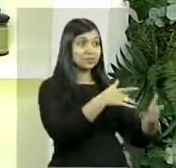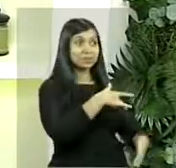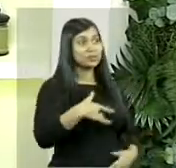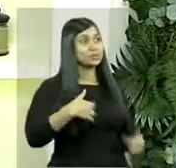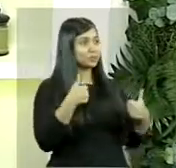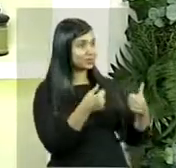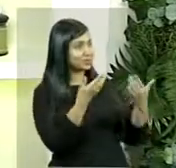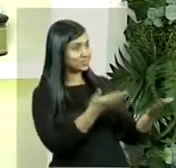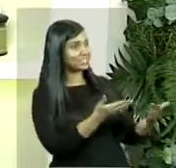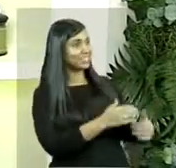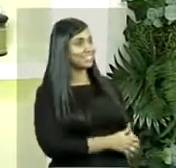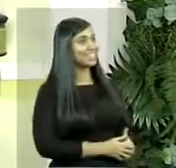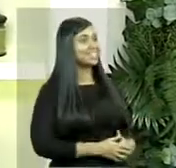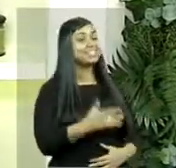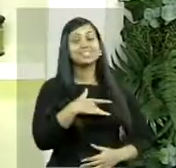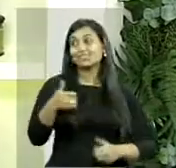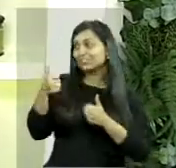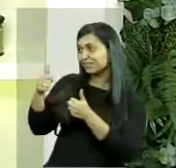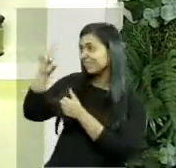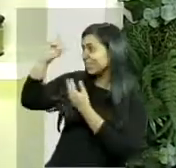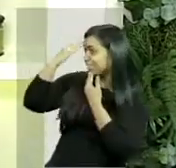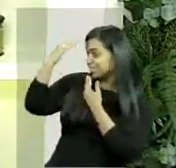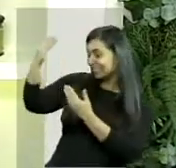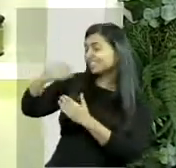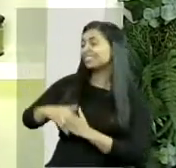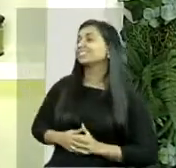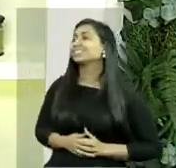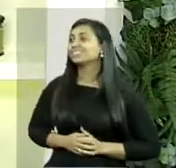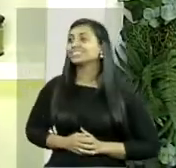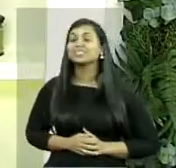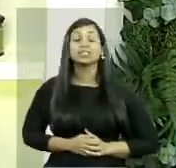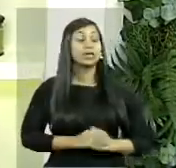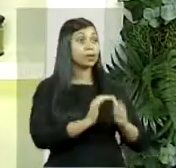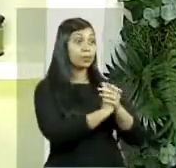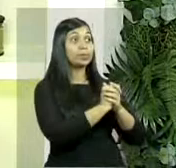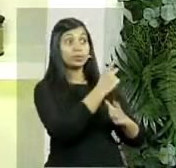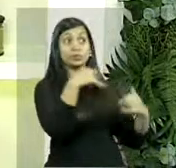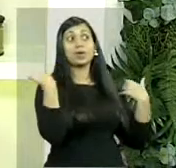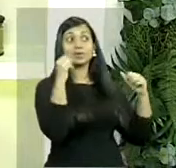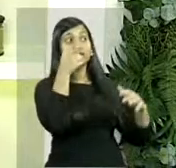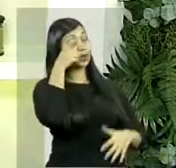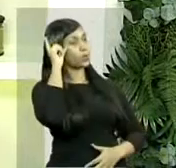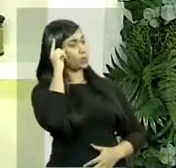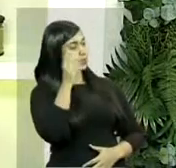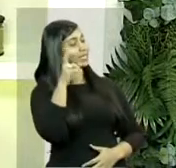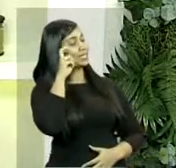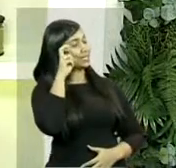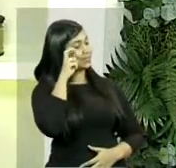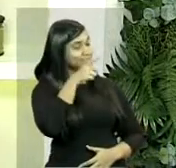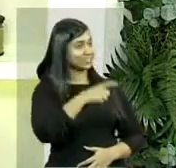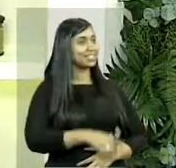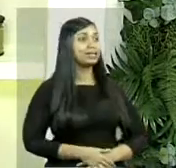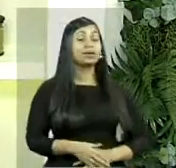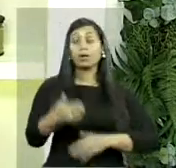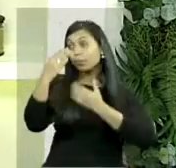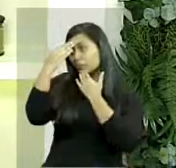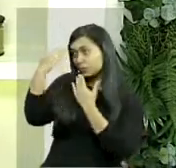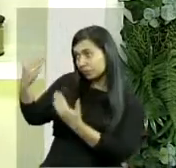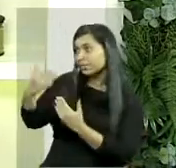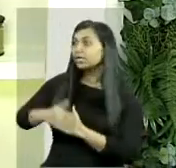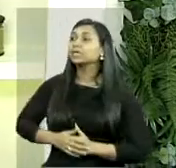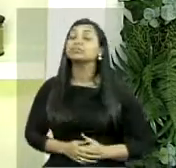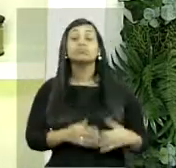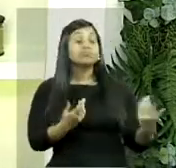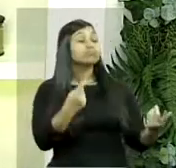anjo. Tudo bem com você? Tudo bem, graças a Deus. Parabéns pelo seu aniversário, que foi ontem, quinta-feira. Muito obrigada.